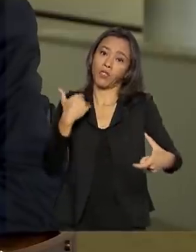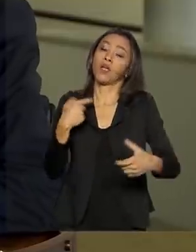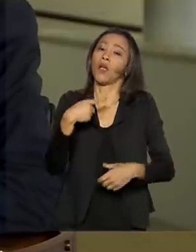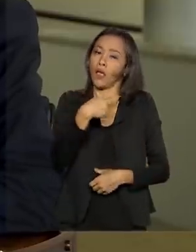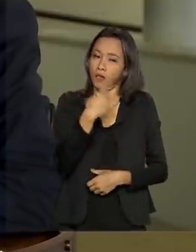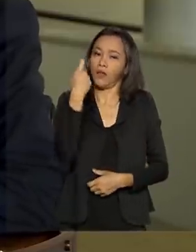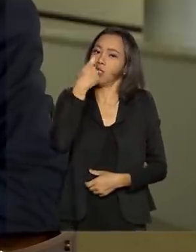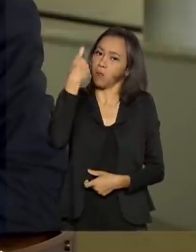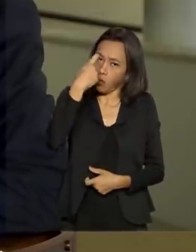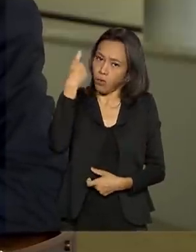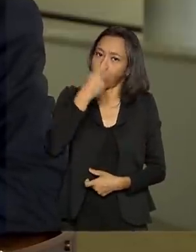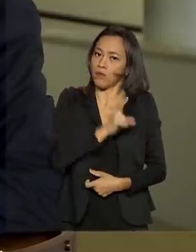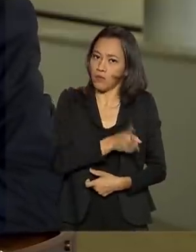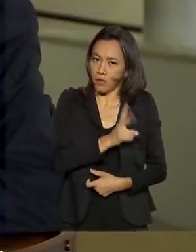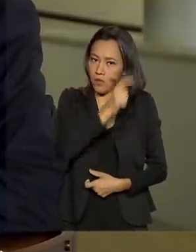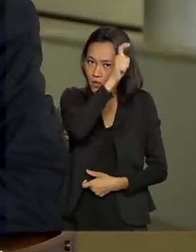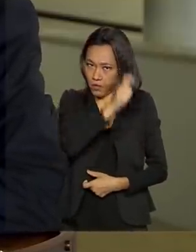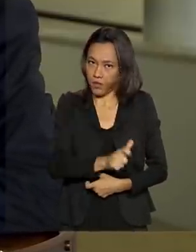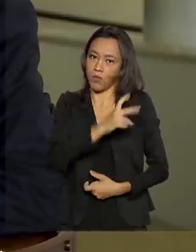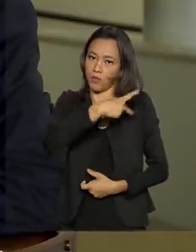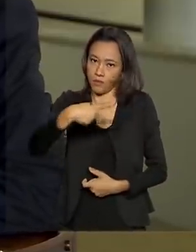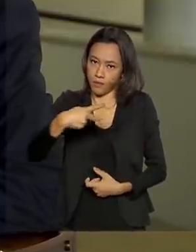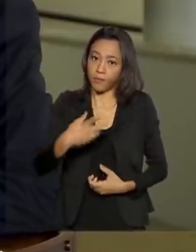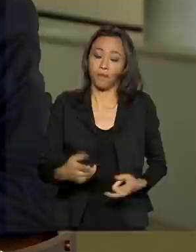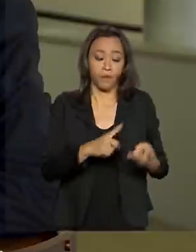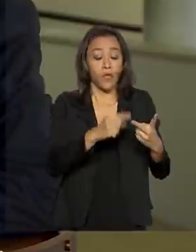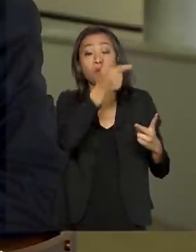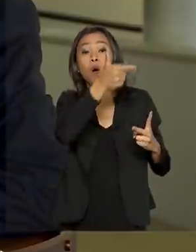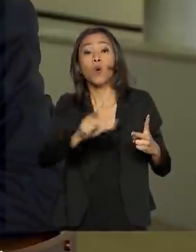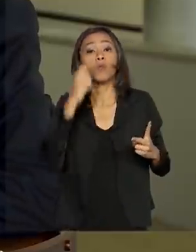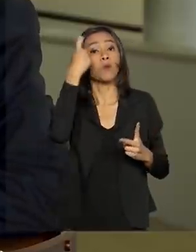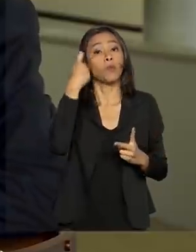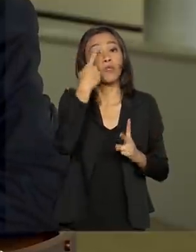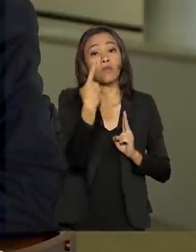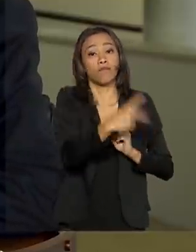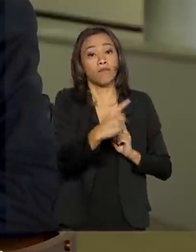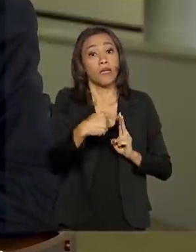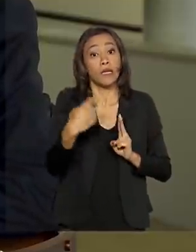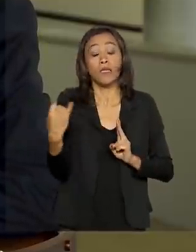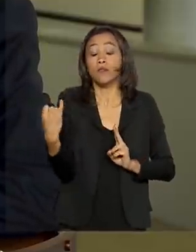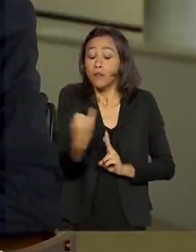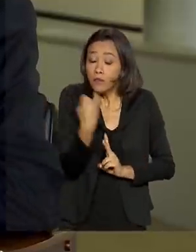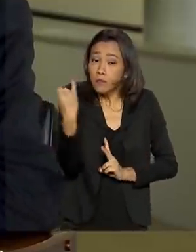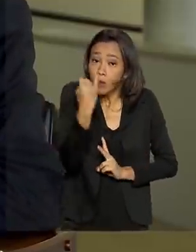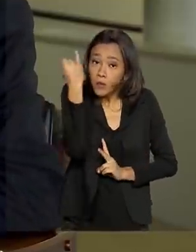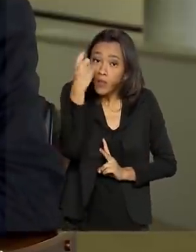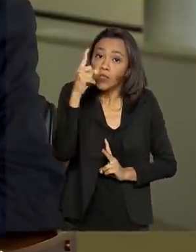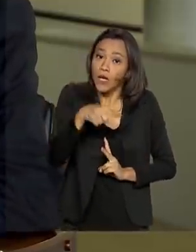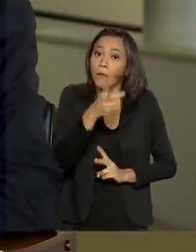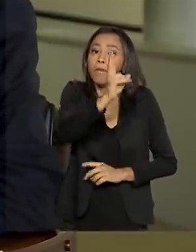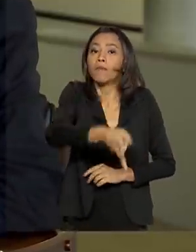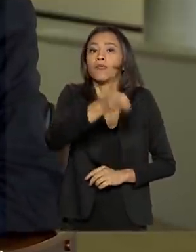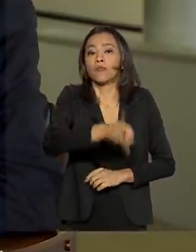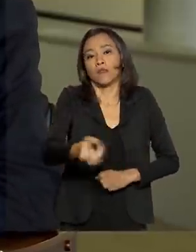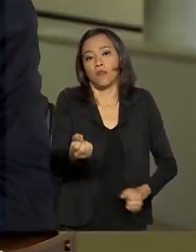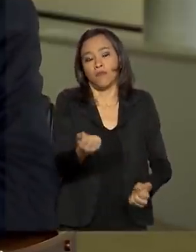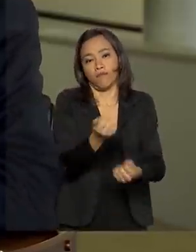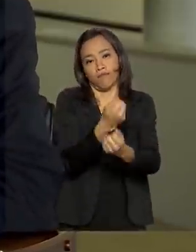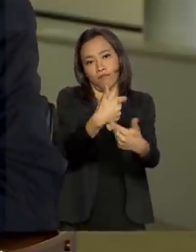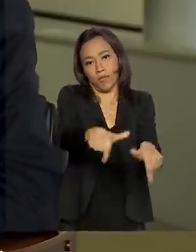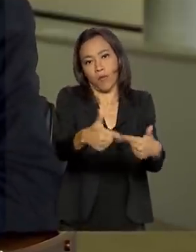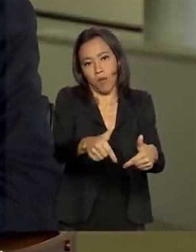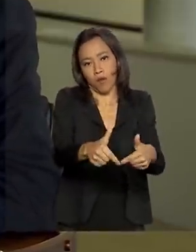preocupação constante. E tem uma outra preocupação que é extremamente relevante, que é o emprego,